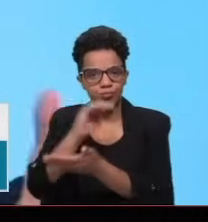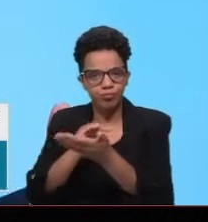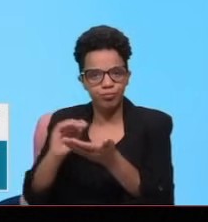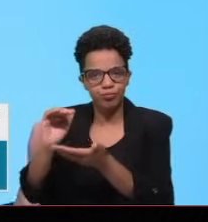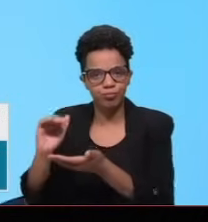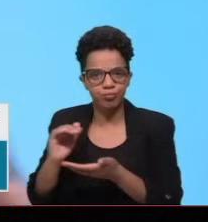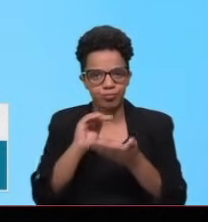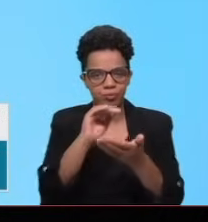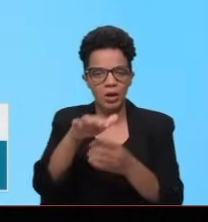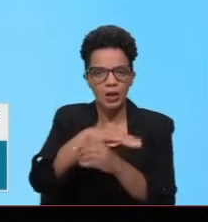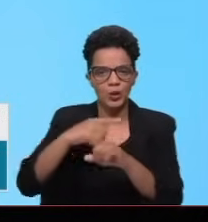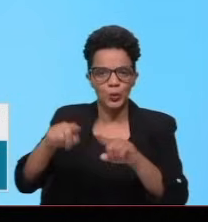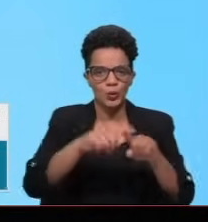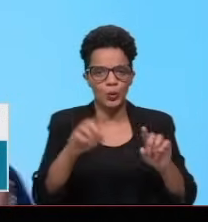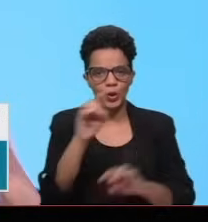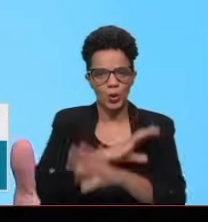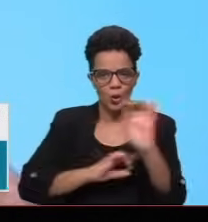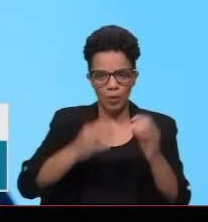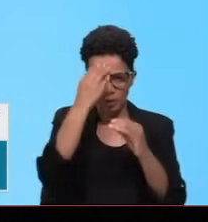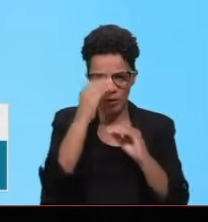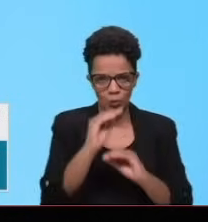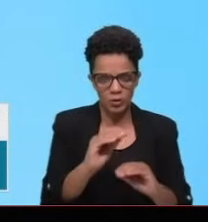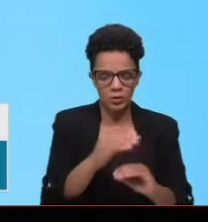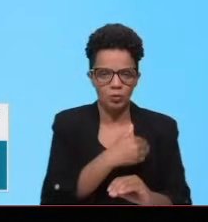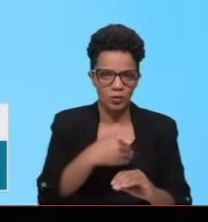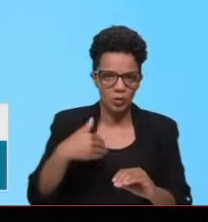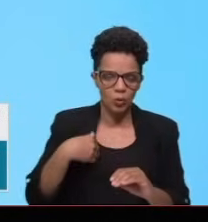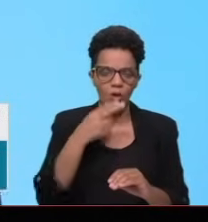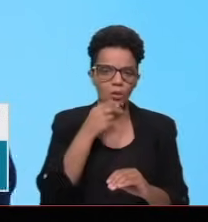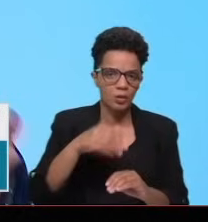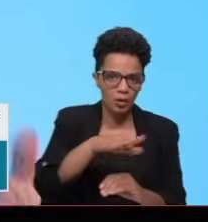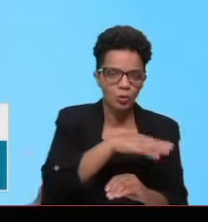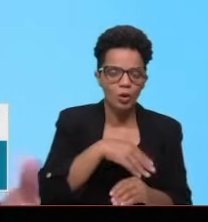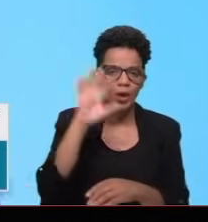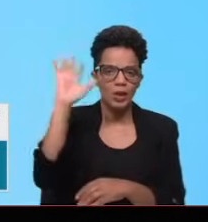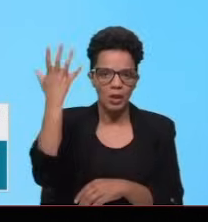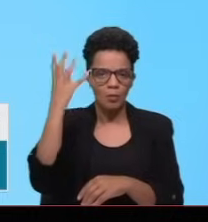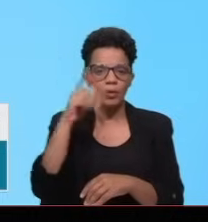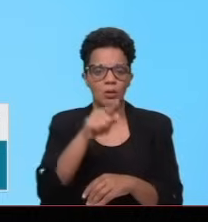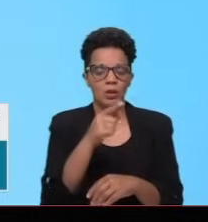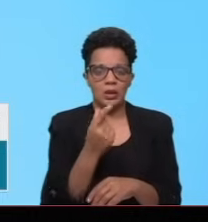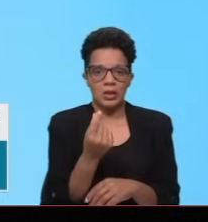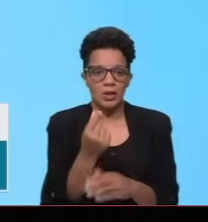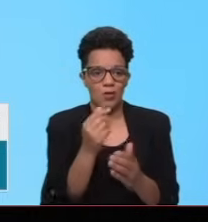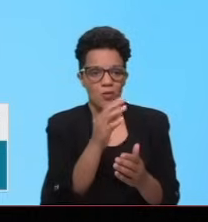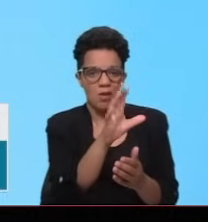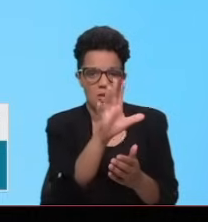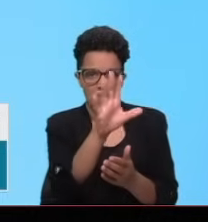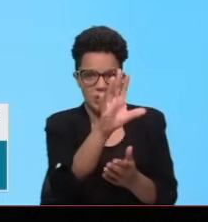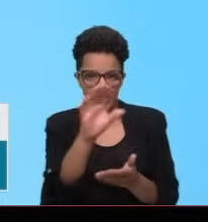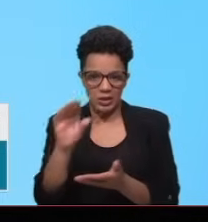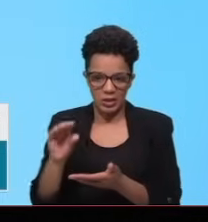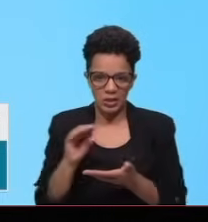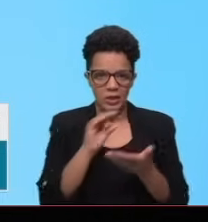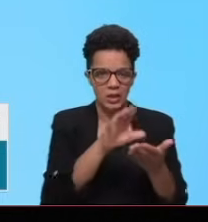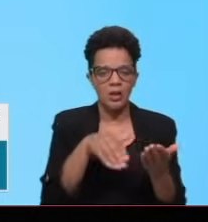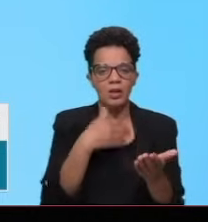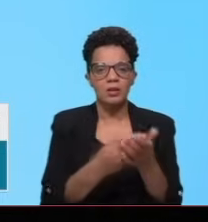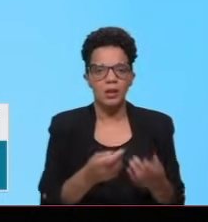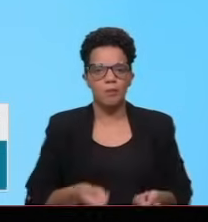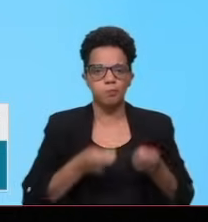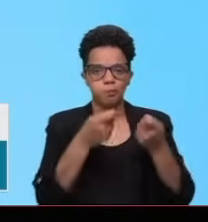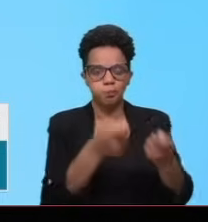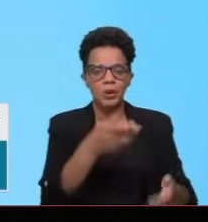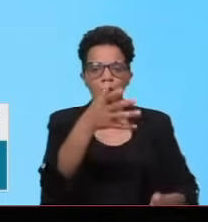as mais variadas áreas na Europa da educação à saúde ao território ao clima e retirar Fundos desses para financiar as indústrias de